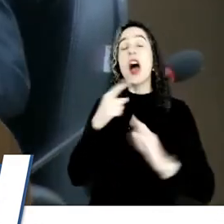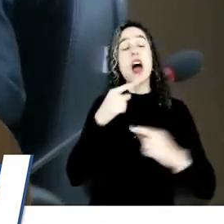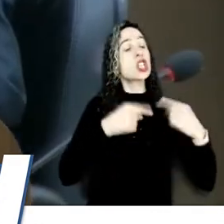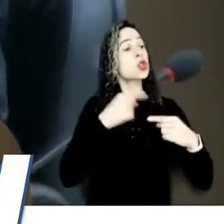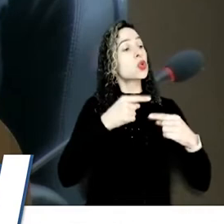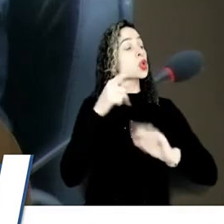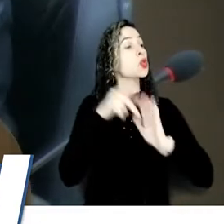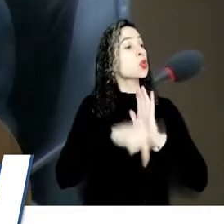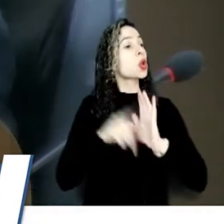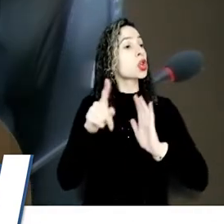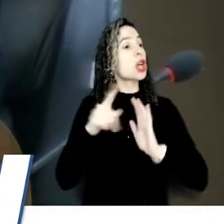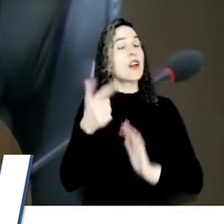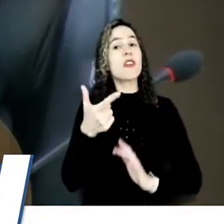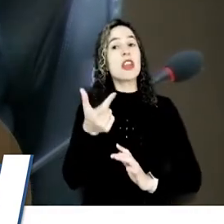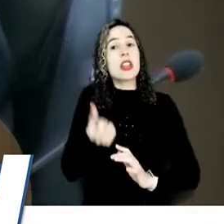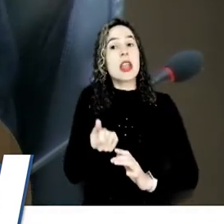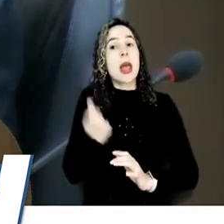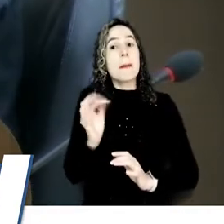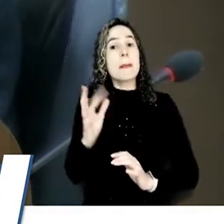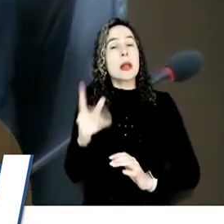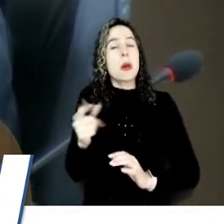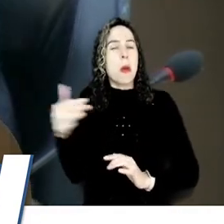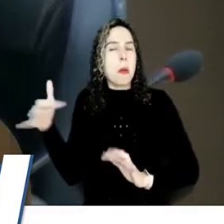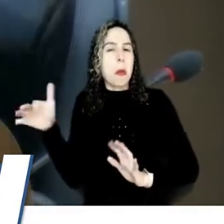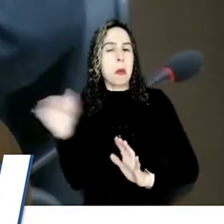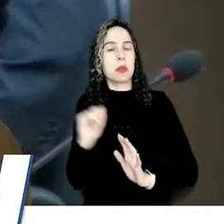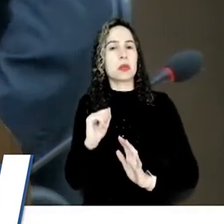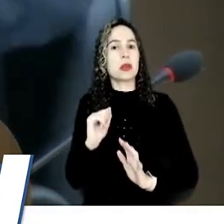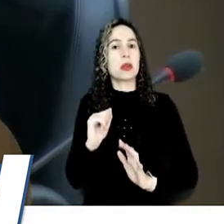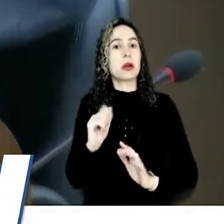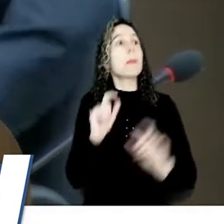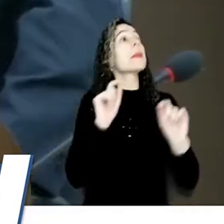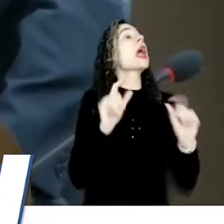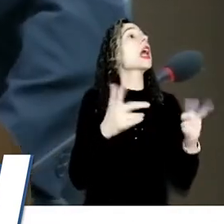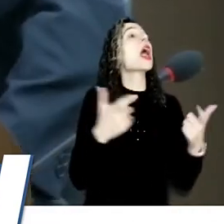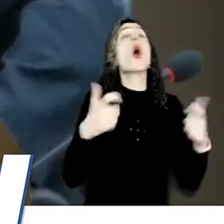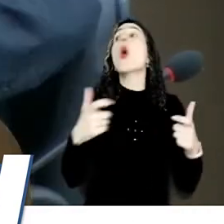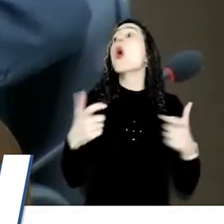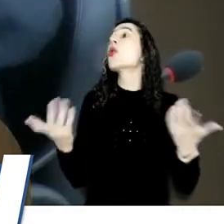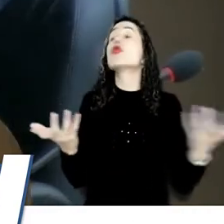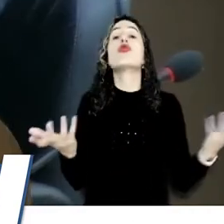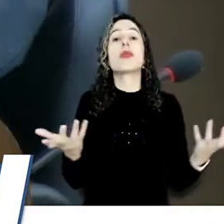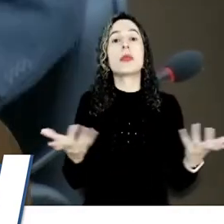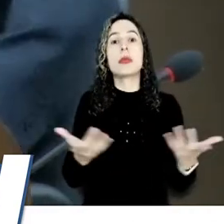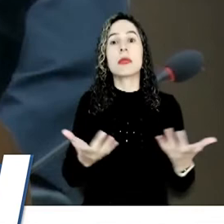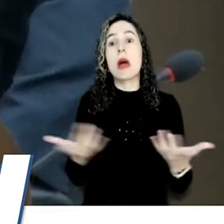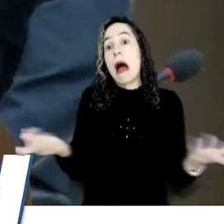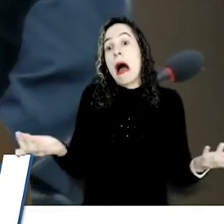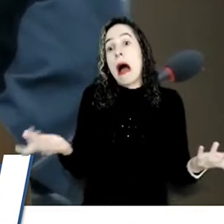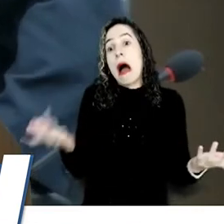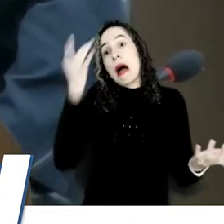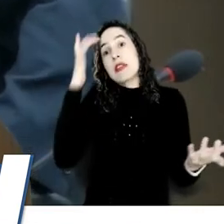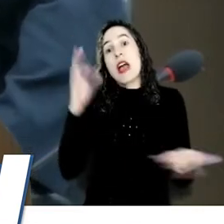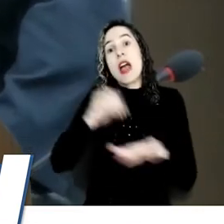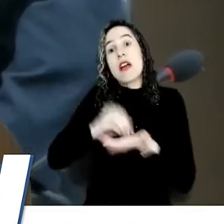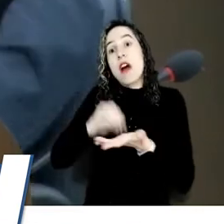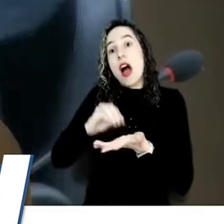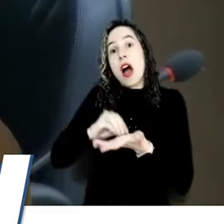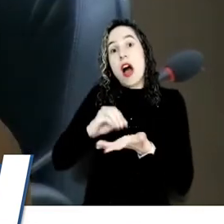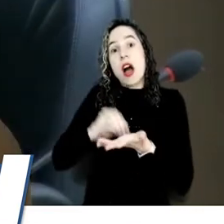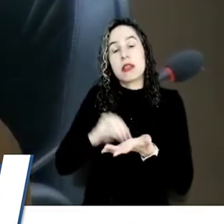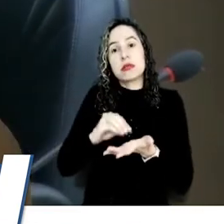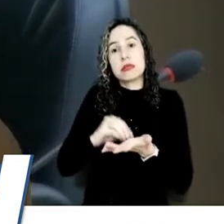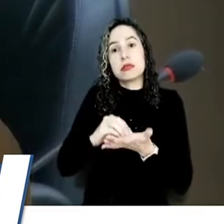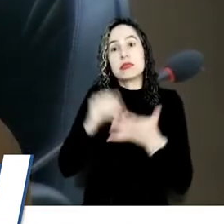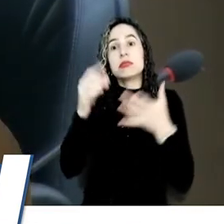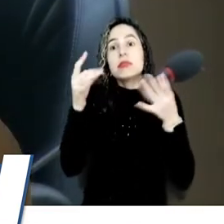projeto de 26 milhões. Foi para quê? Para onde foi? Não, o projeto não veio orientado. E